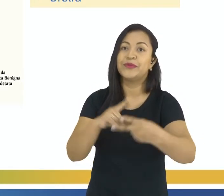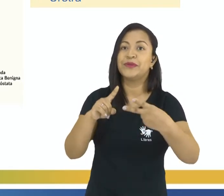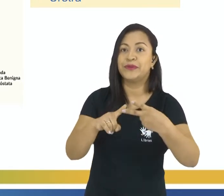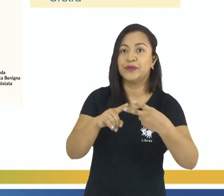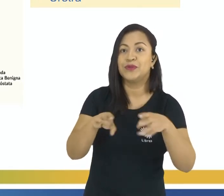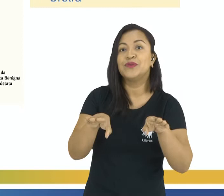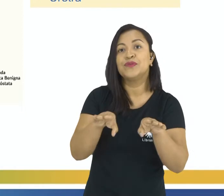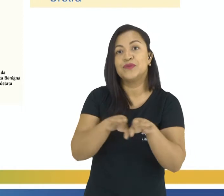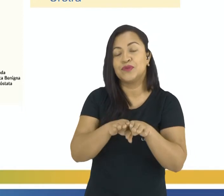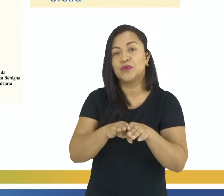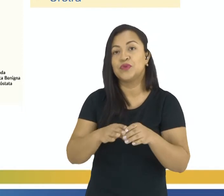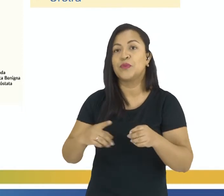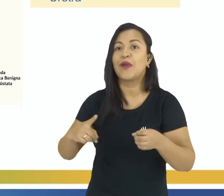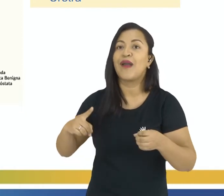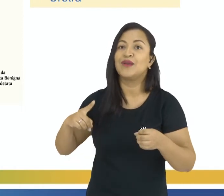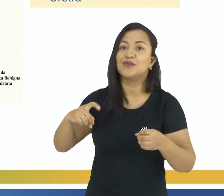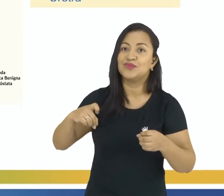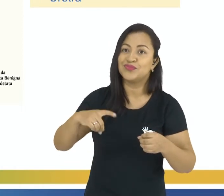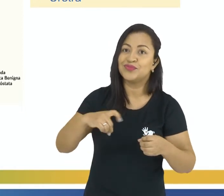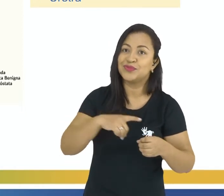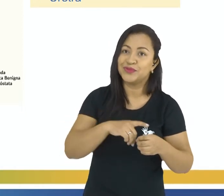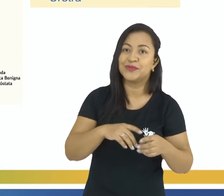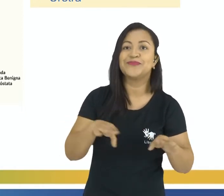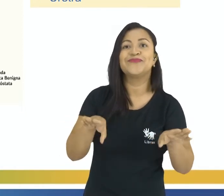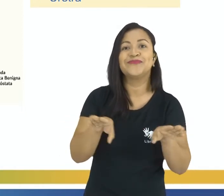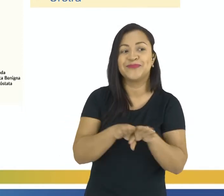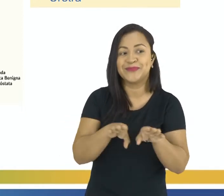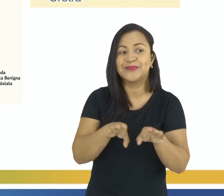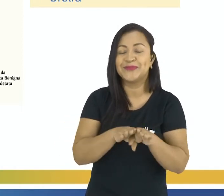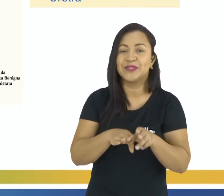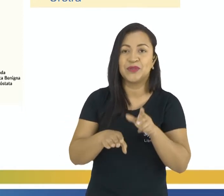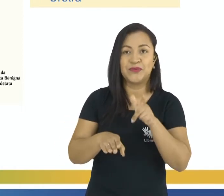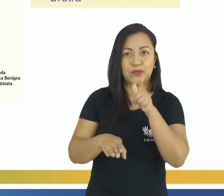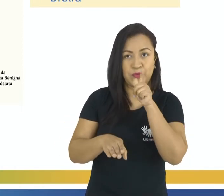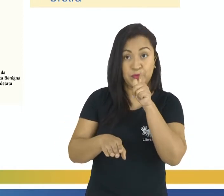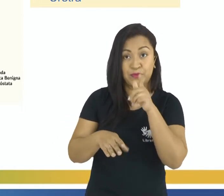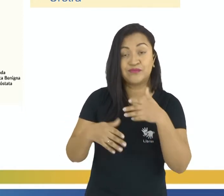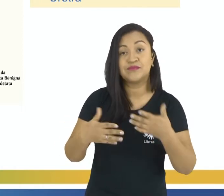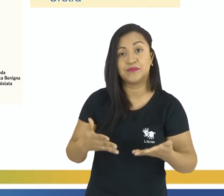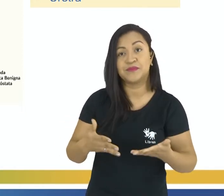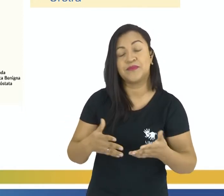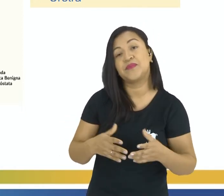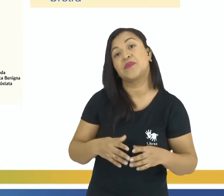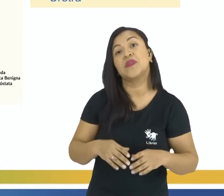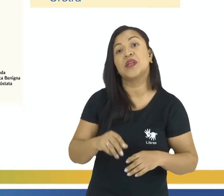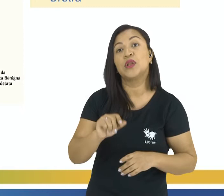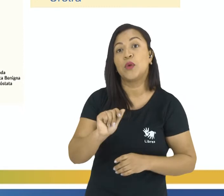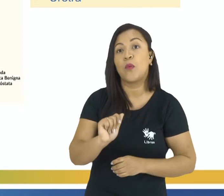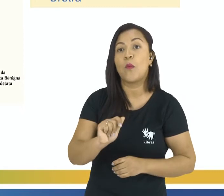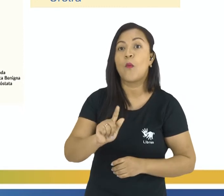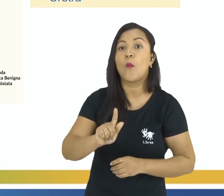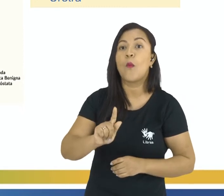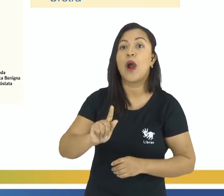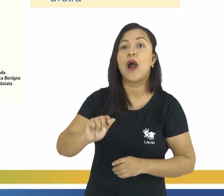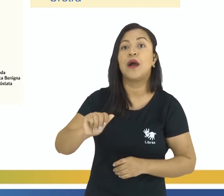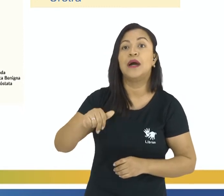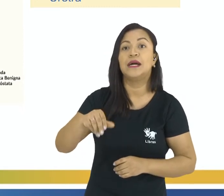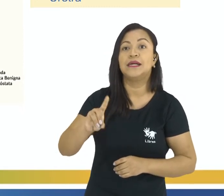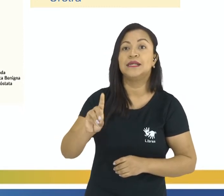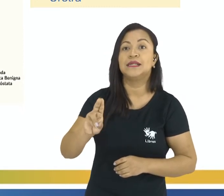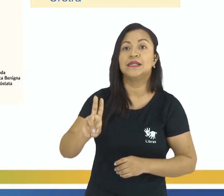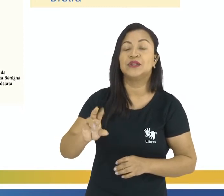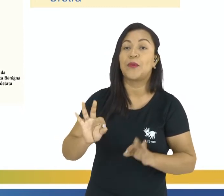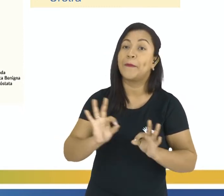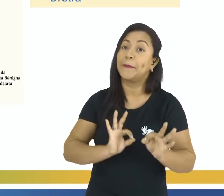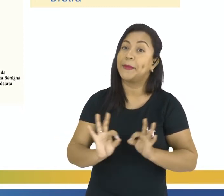para passagem de urina quanto dos espermatozoides. Então, a glândula bulbo-uretral vai fazer uma preparação dessa uretra para